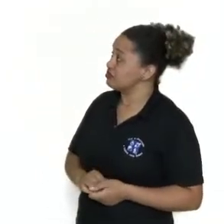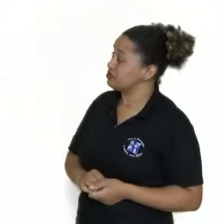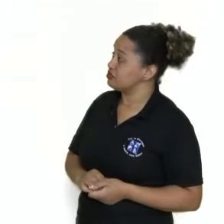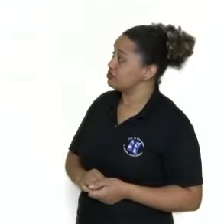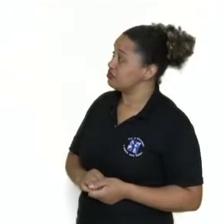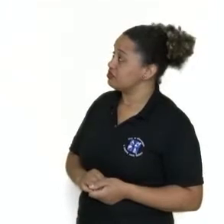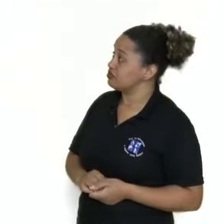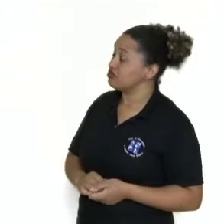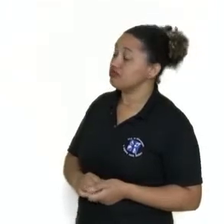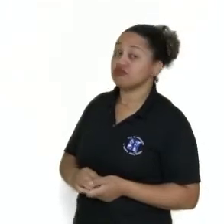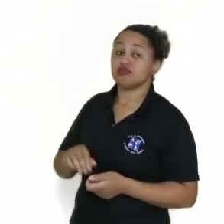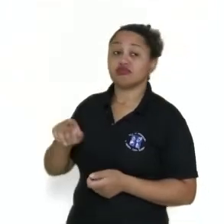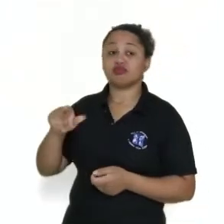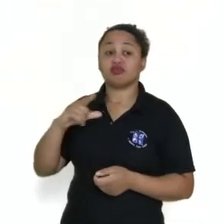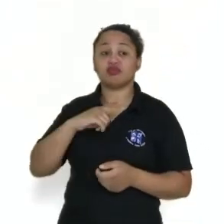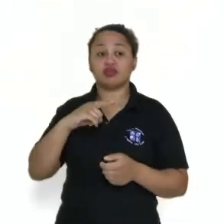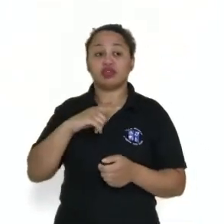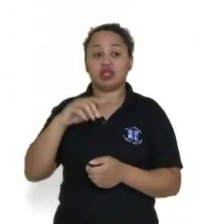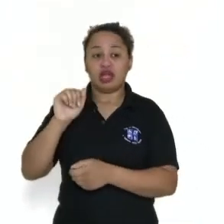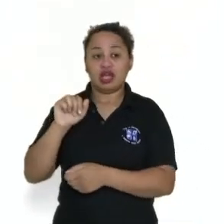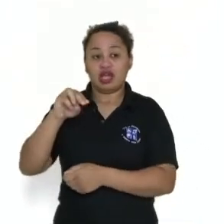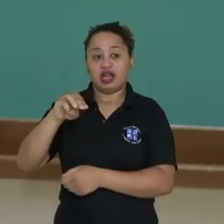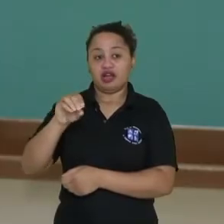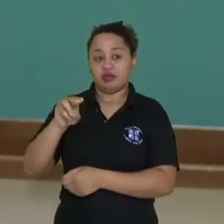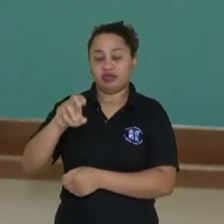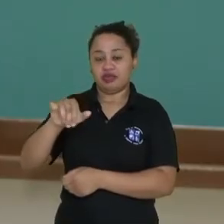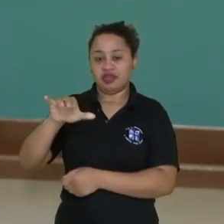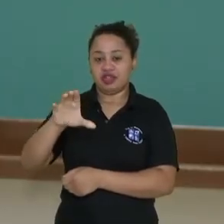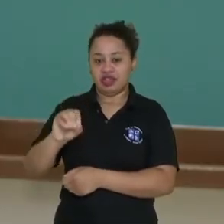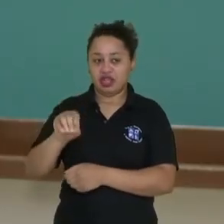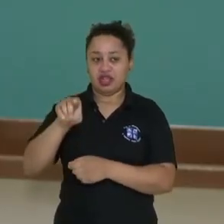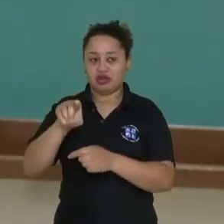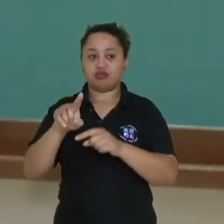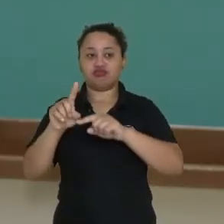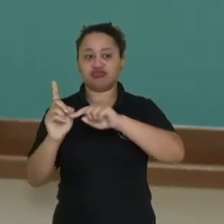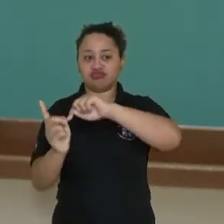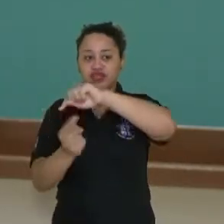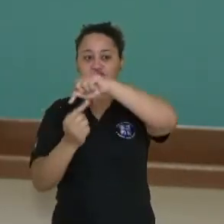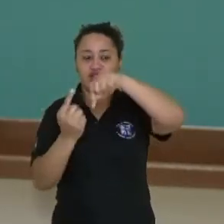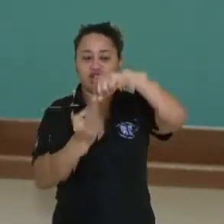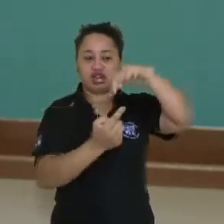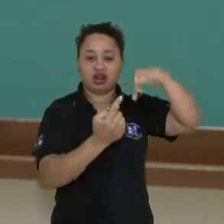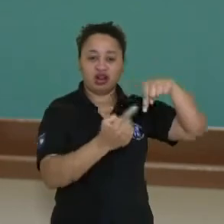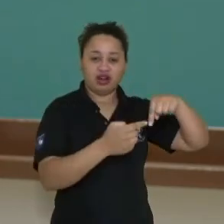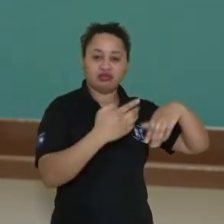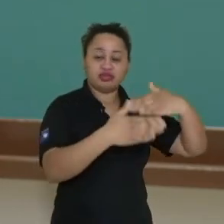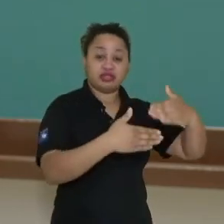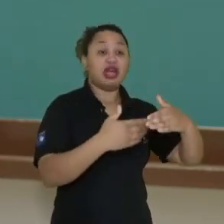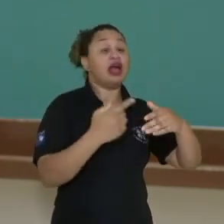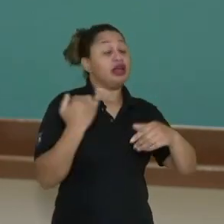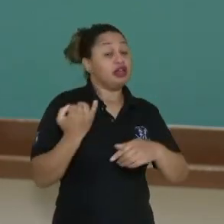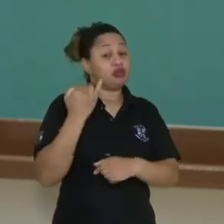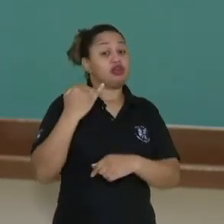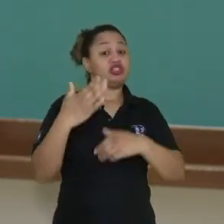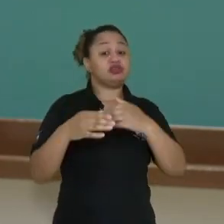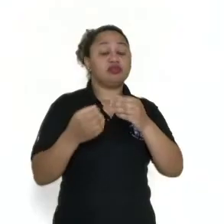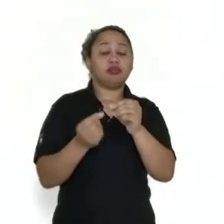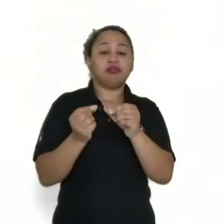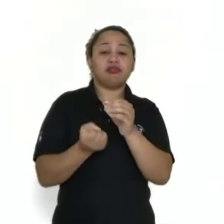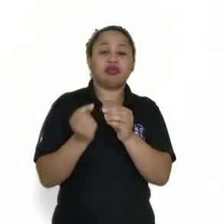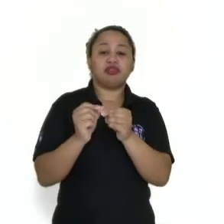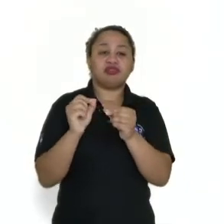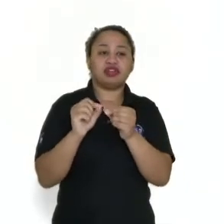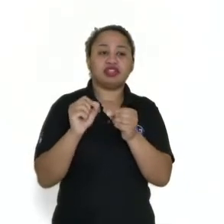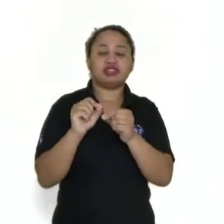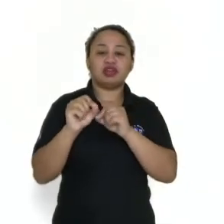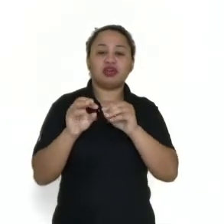de produção de nitrogênio. Também é uma forma ali importante, né, na produção de adubos principalmente. Tá? A atividade